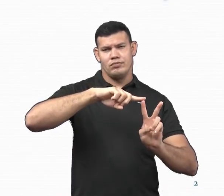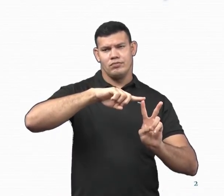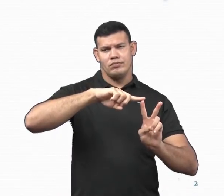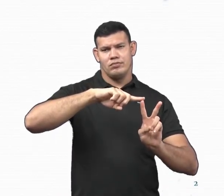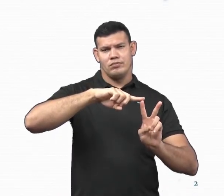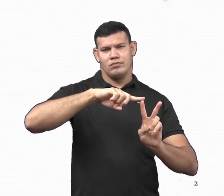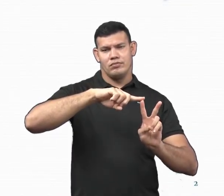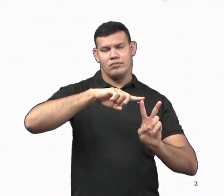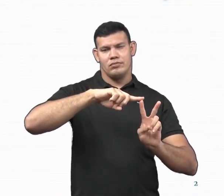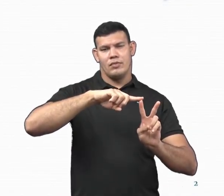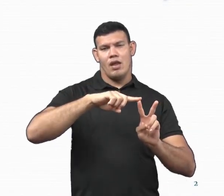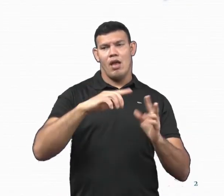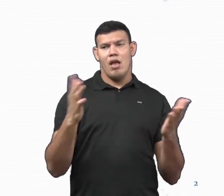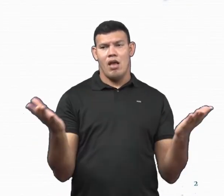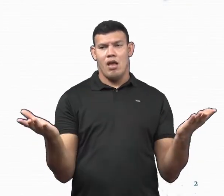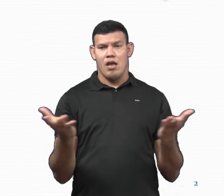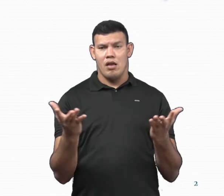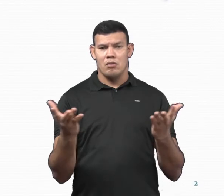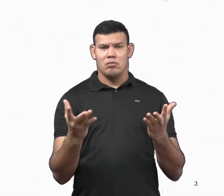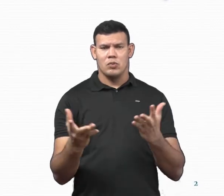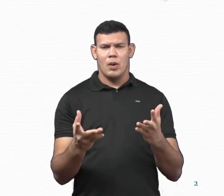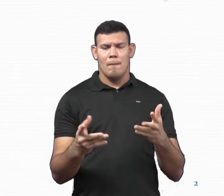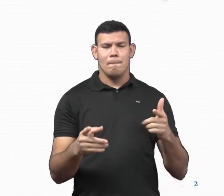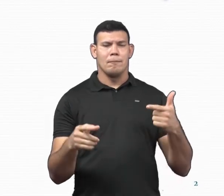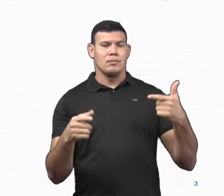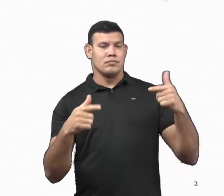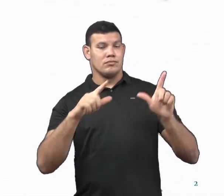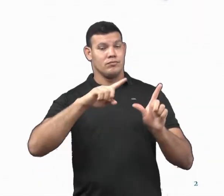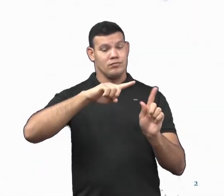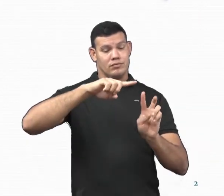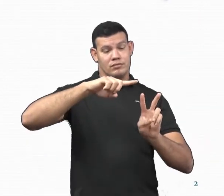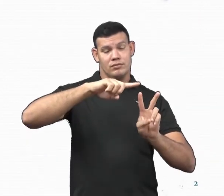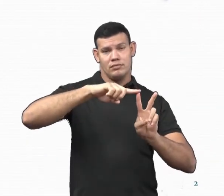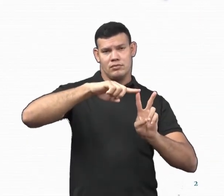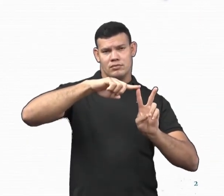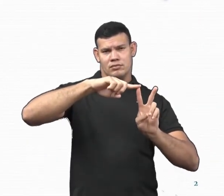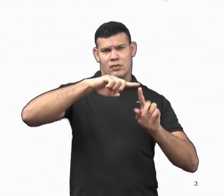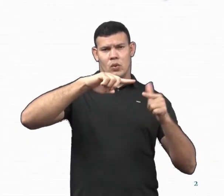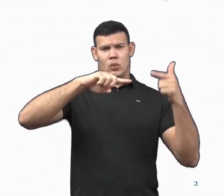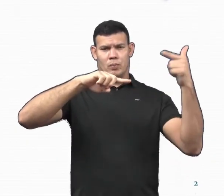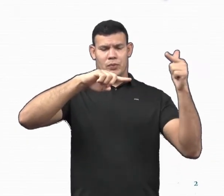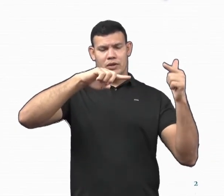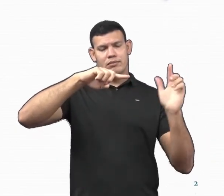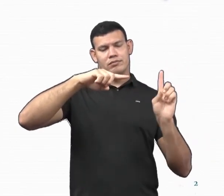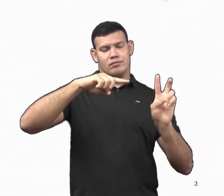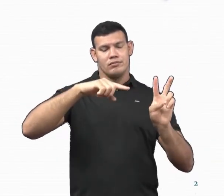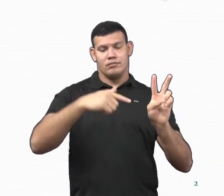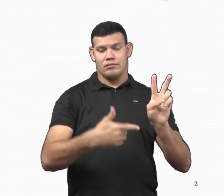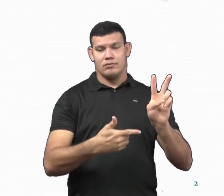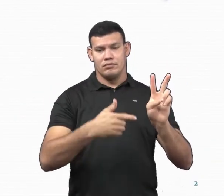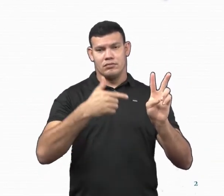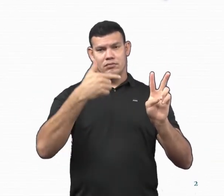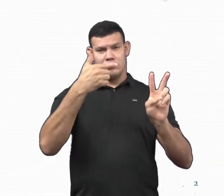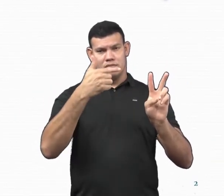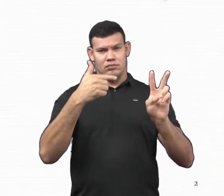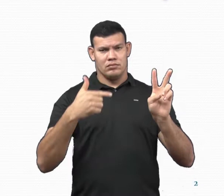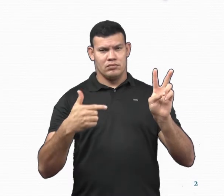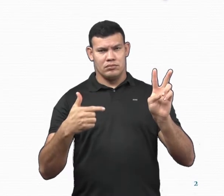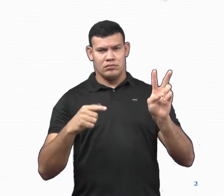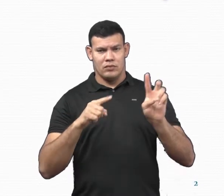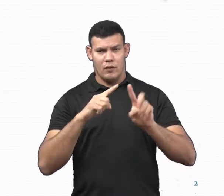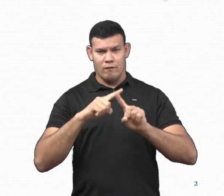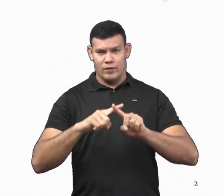cortar o meu expoente com o meu índice, porque o sentido de ter juntado de 2 em 2 foi para que esses números, tanto o expoente quanto o